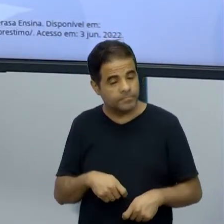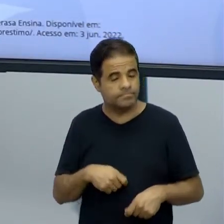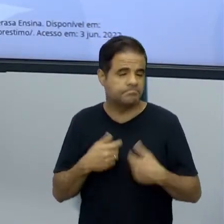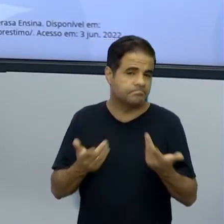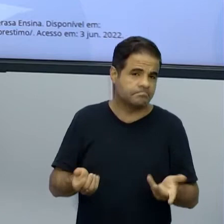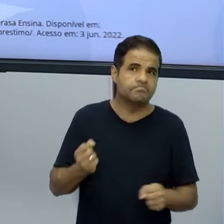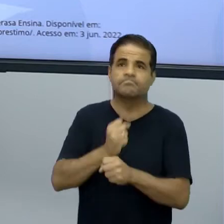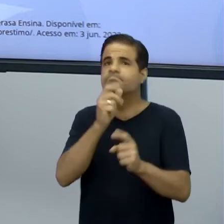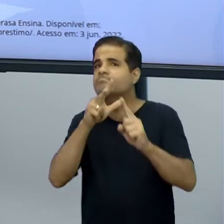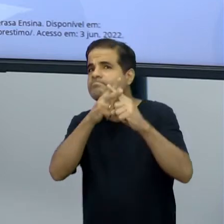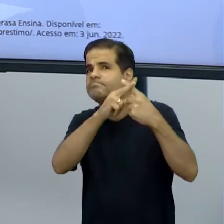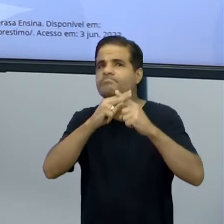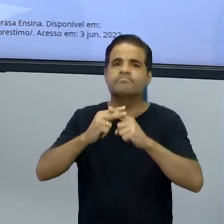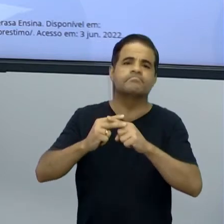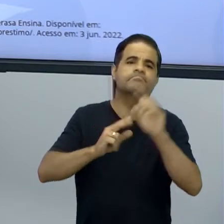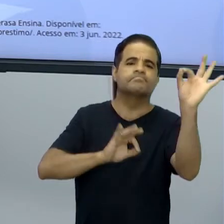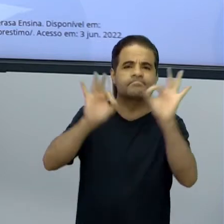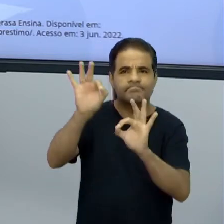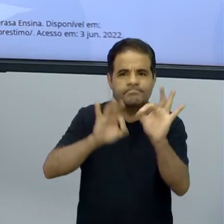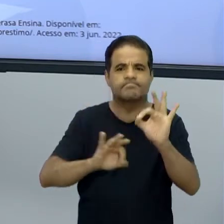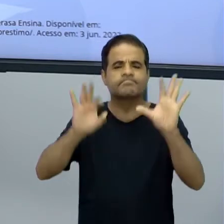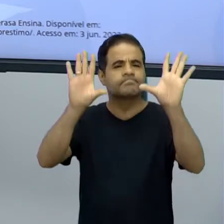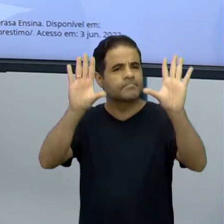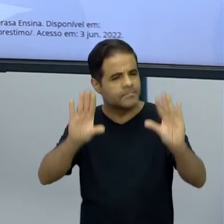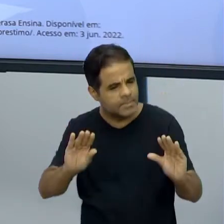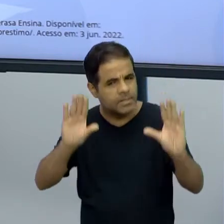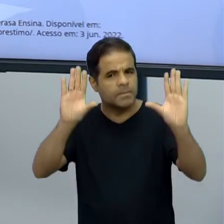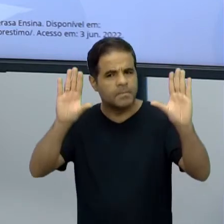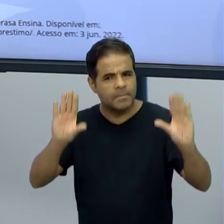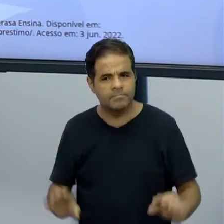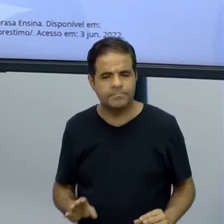vimos nas outras aulas, amortizar